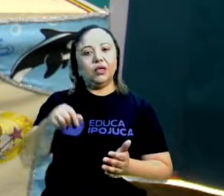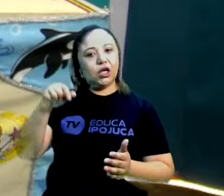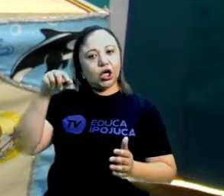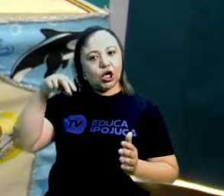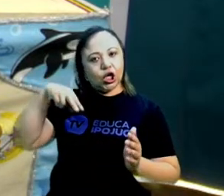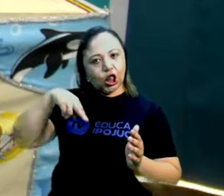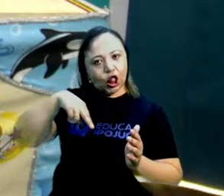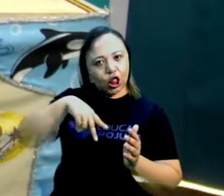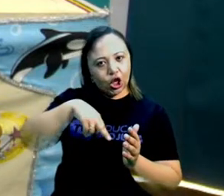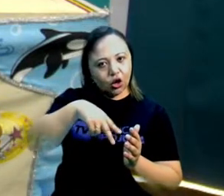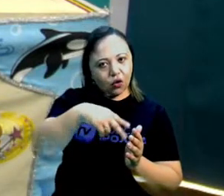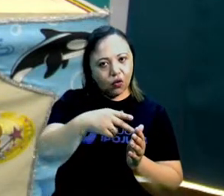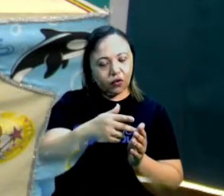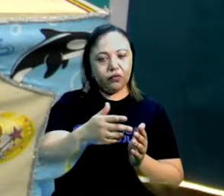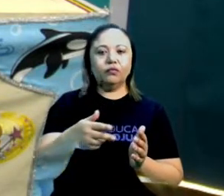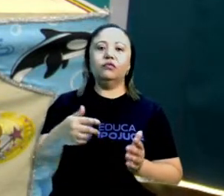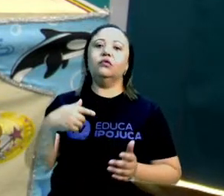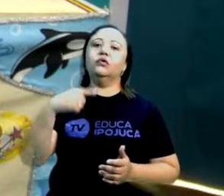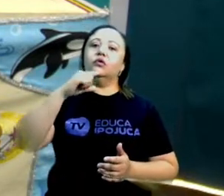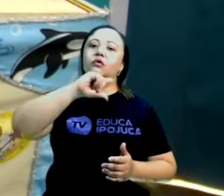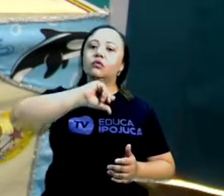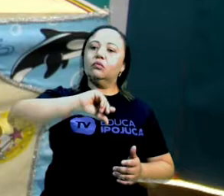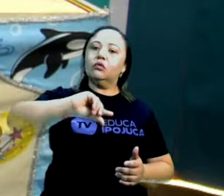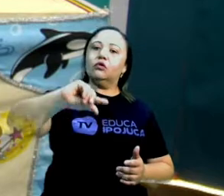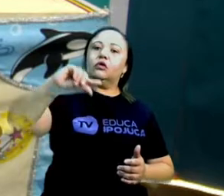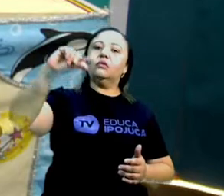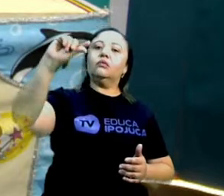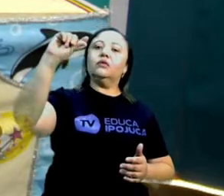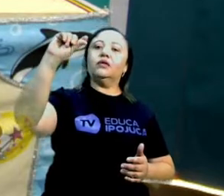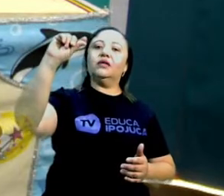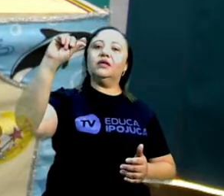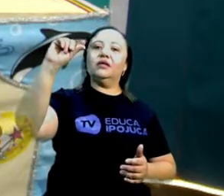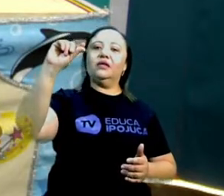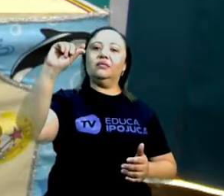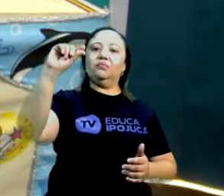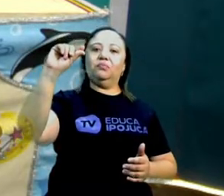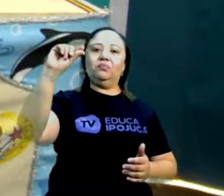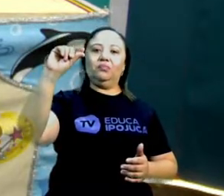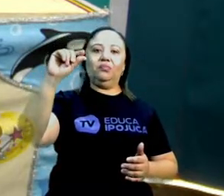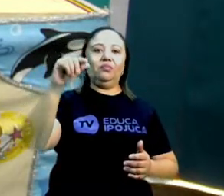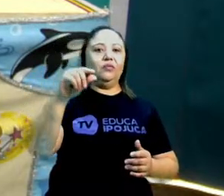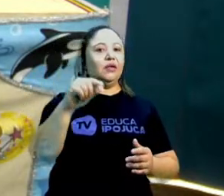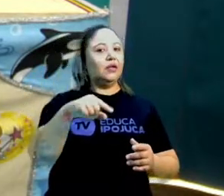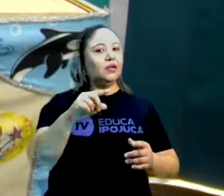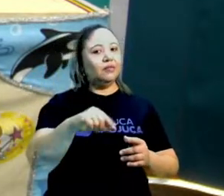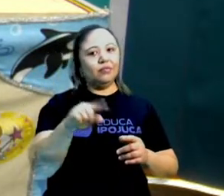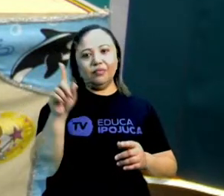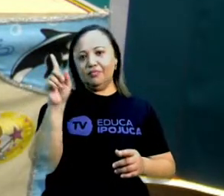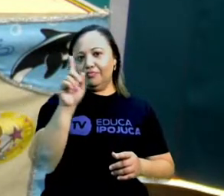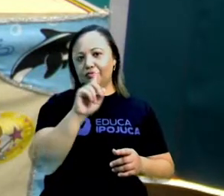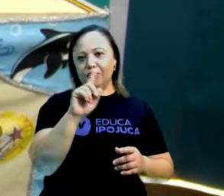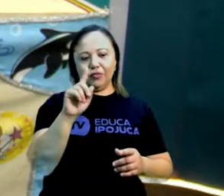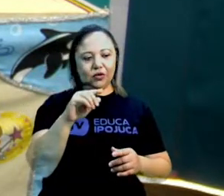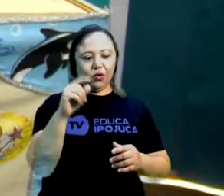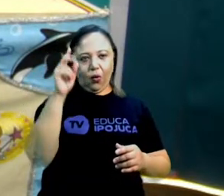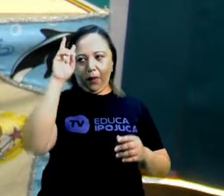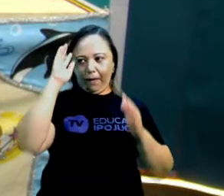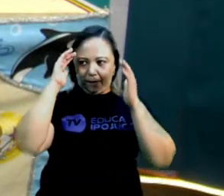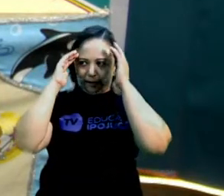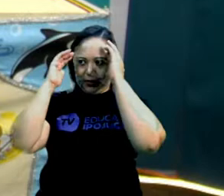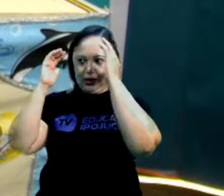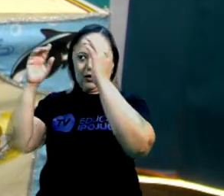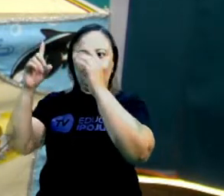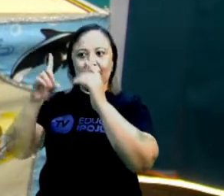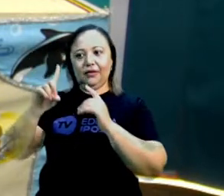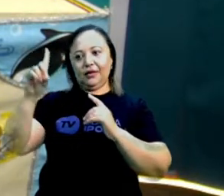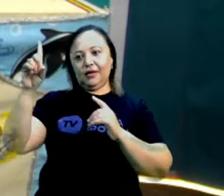no barco e foi embora. Mas ele, dessa vez, não obedeceu